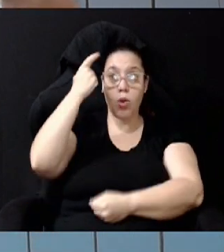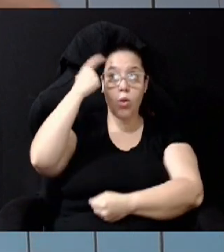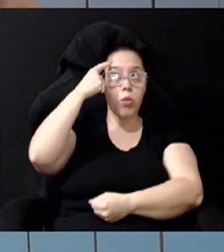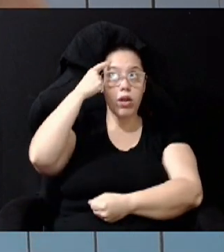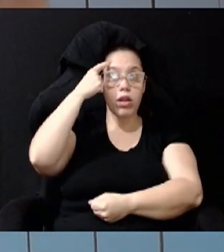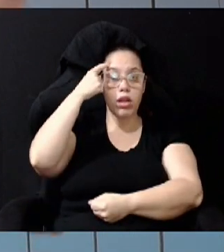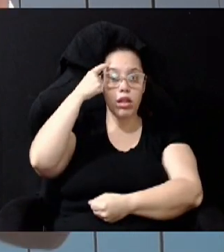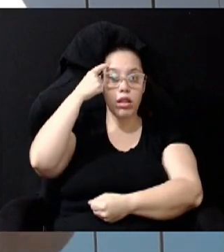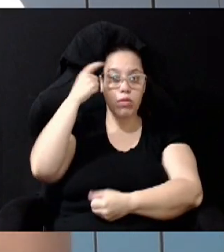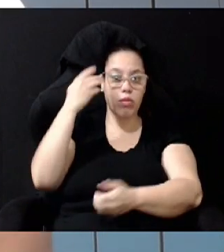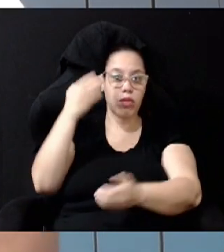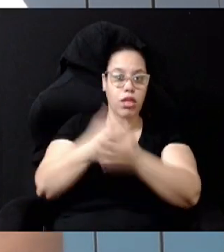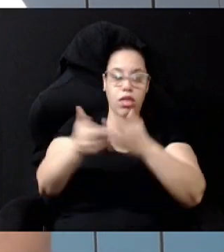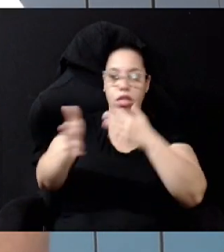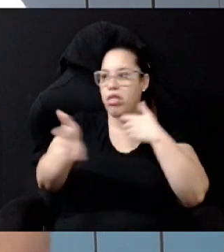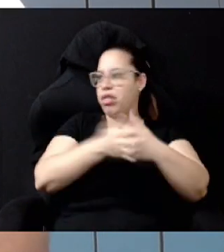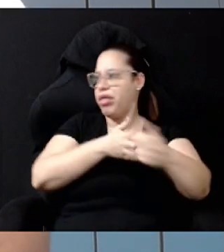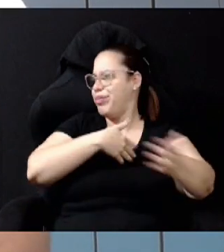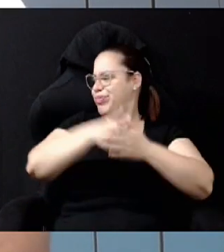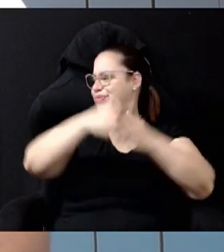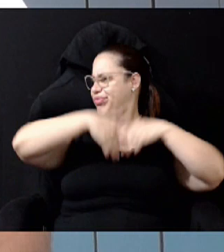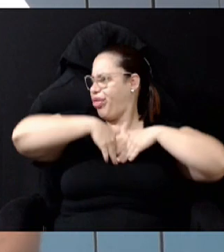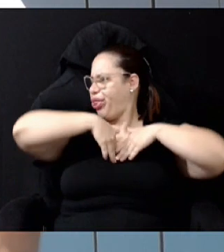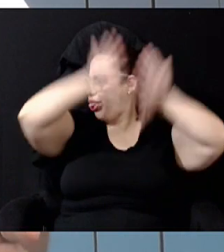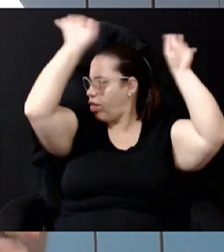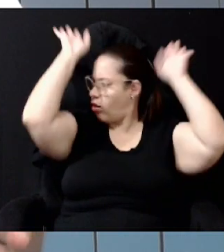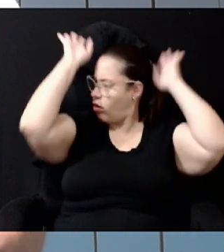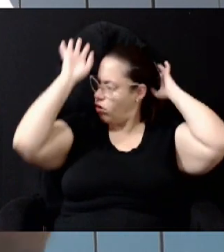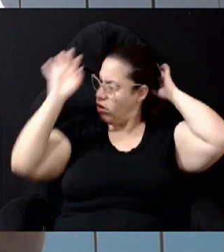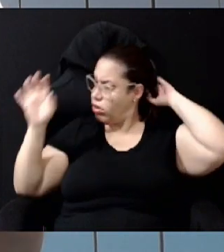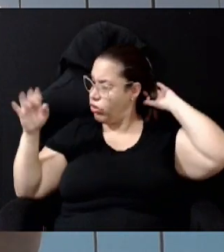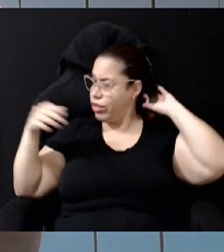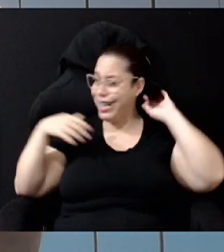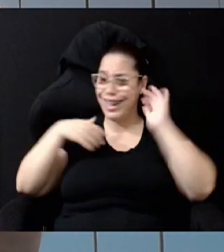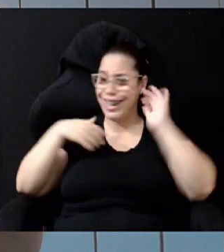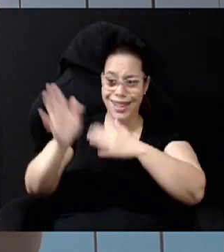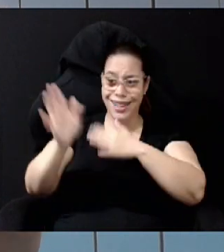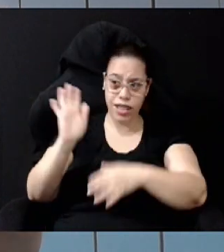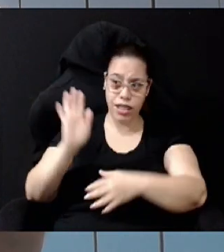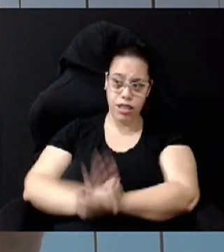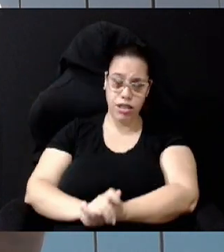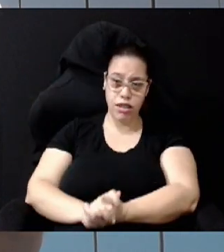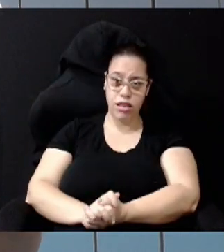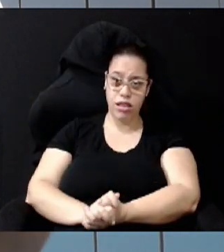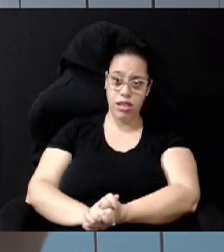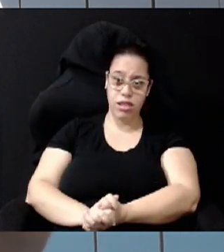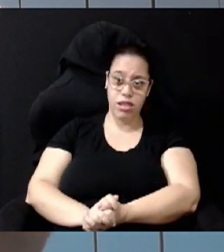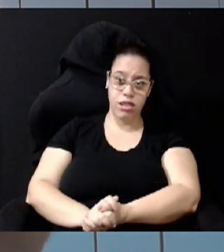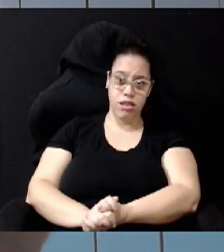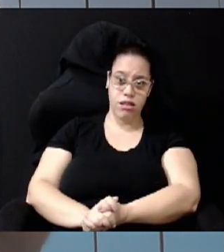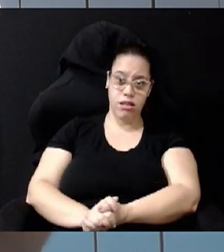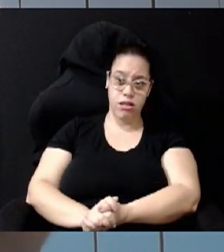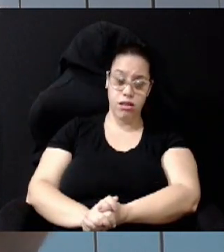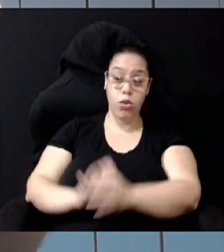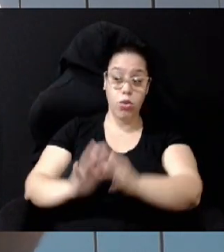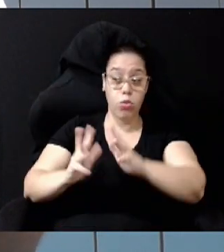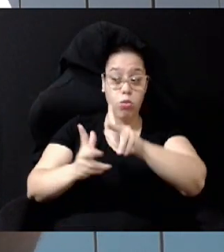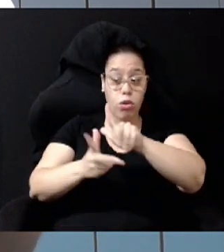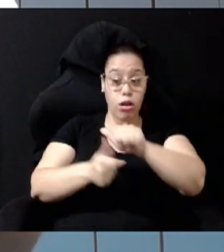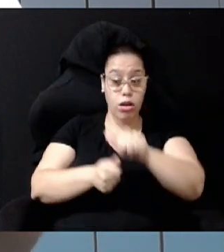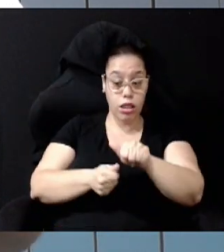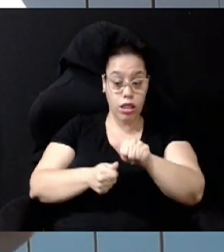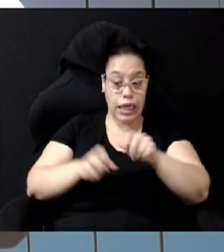retomou uma velocidade terrível. Né? Então, o planeta Terra grita, dizendo,